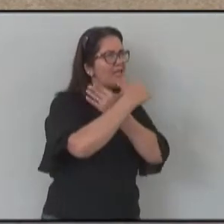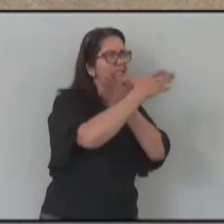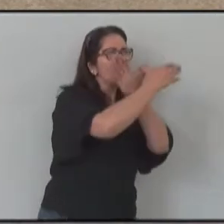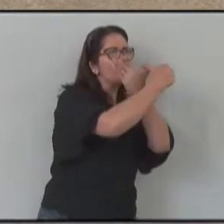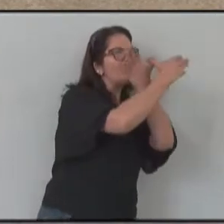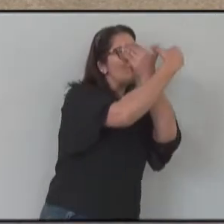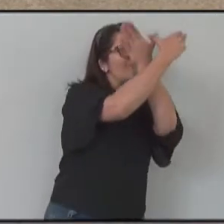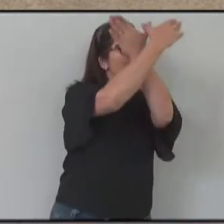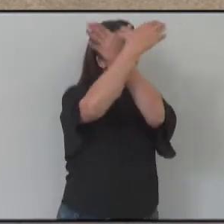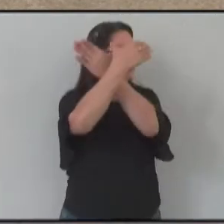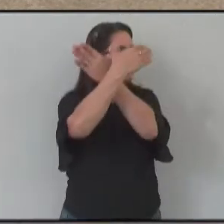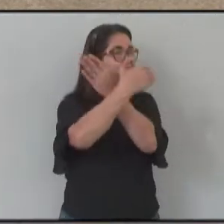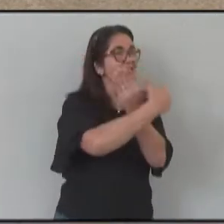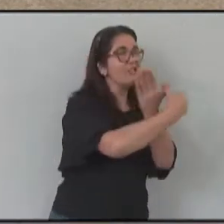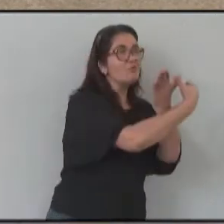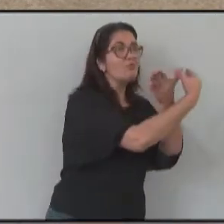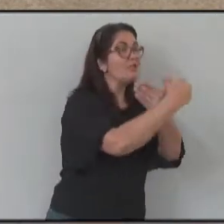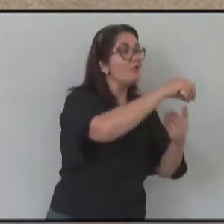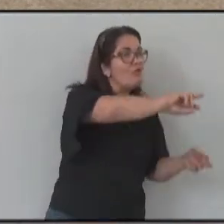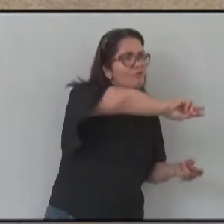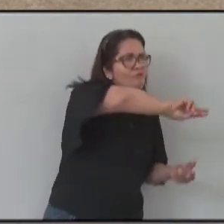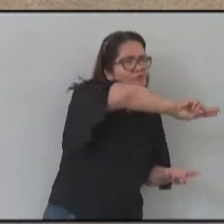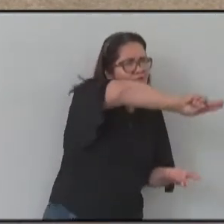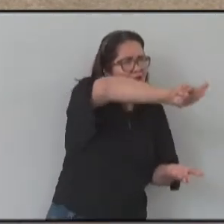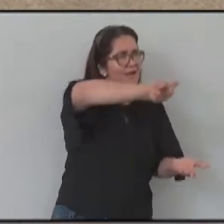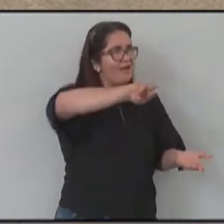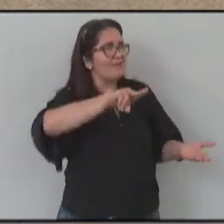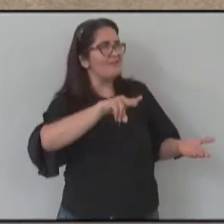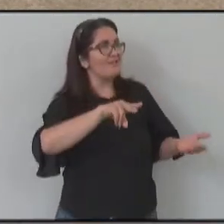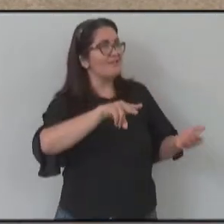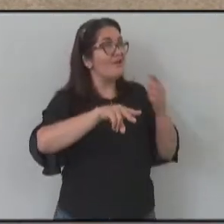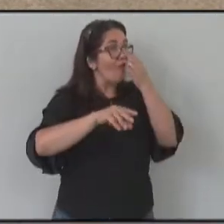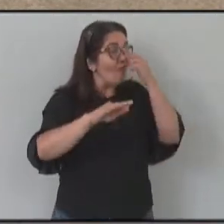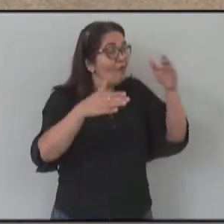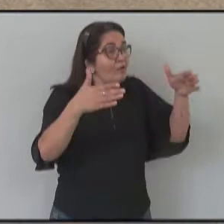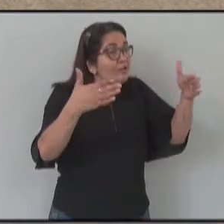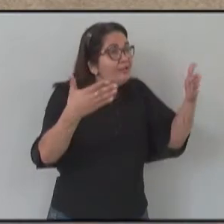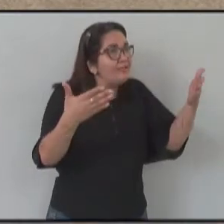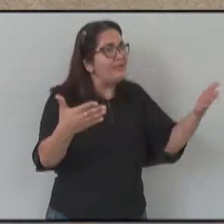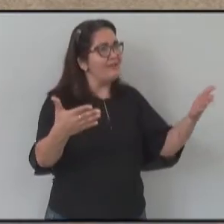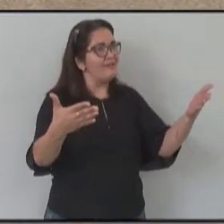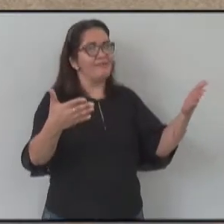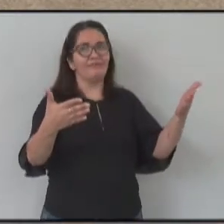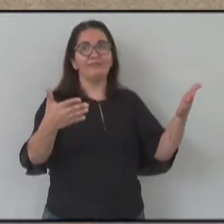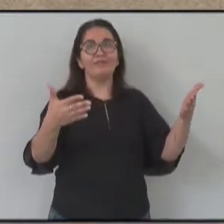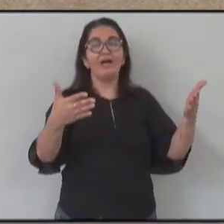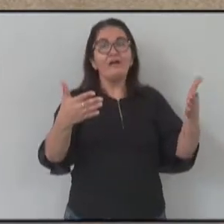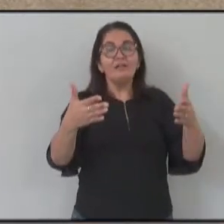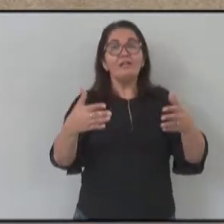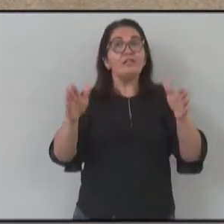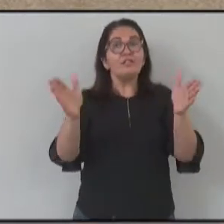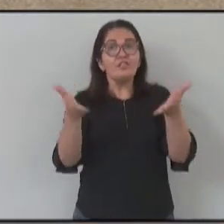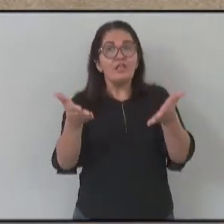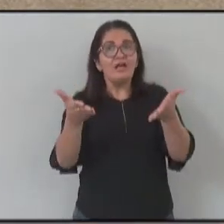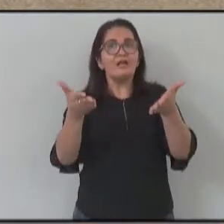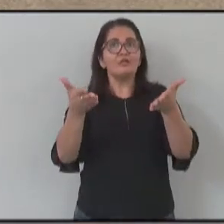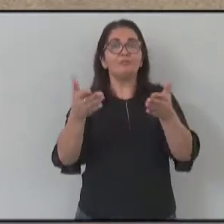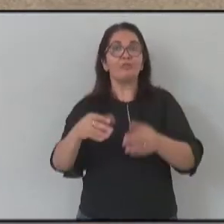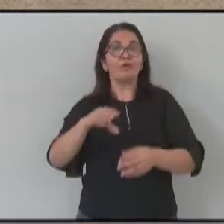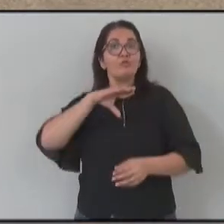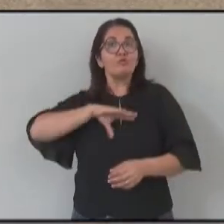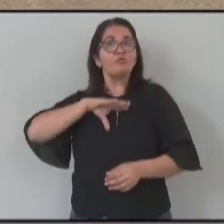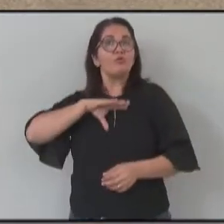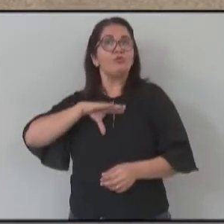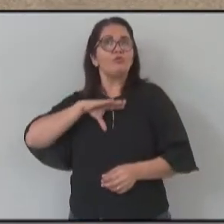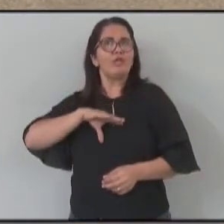já estavam acostumados com esses indícios de que havia terra próximo